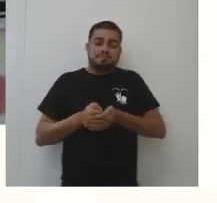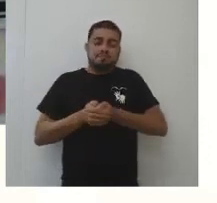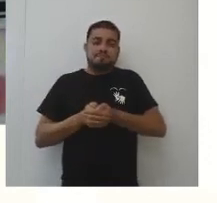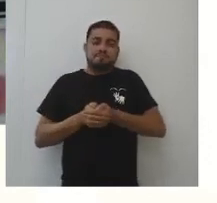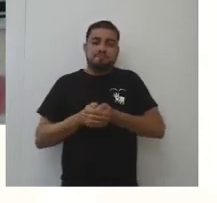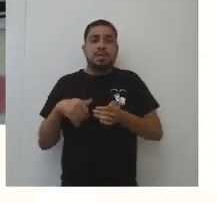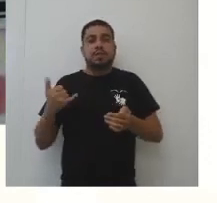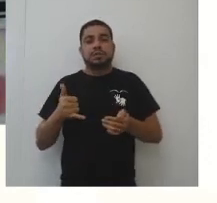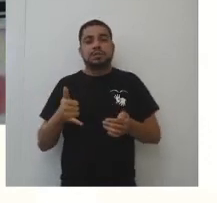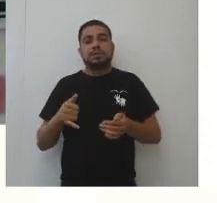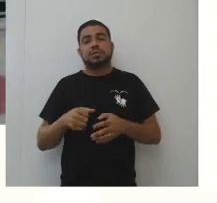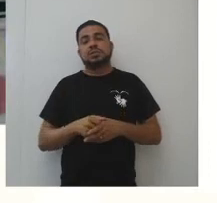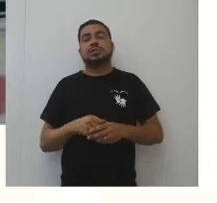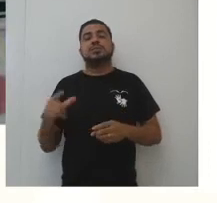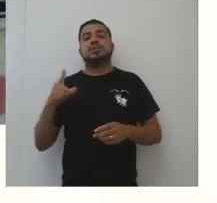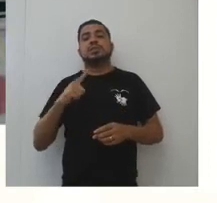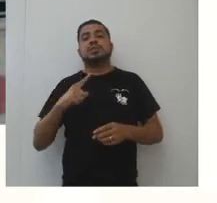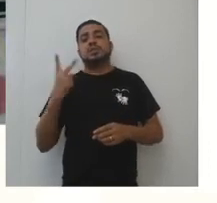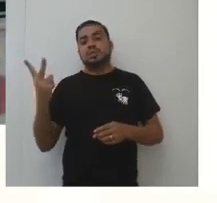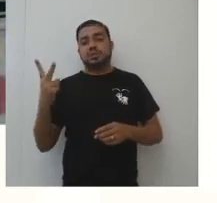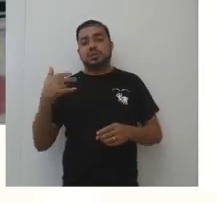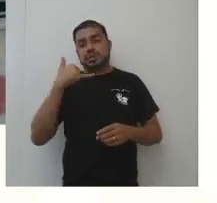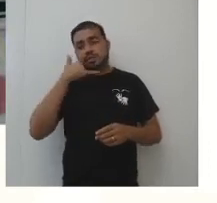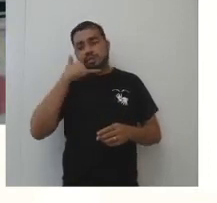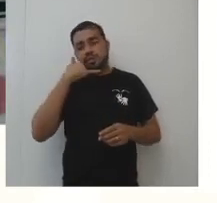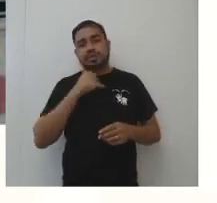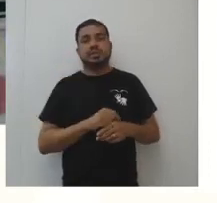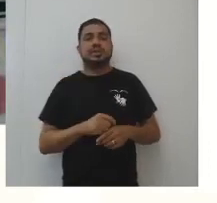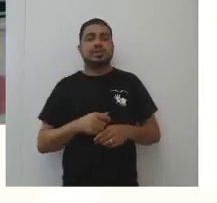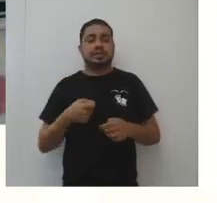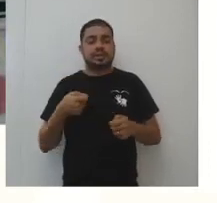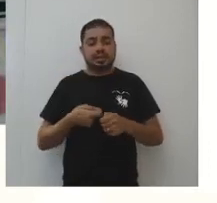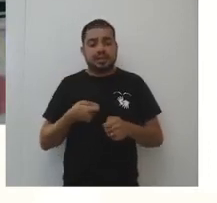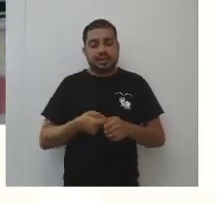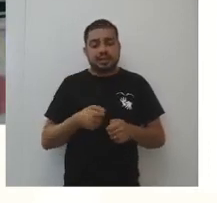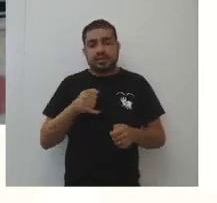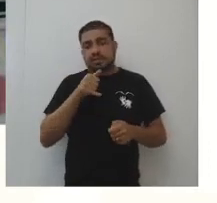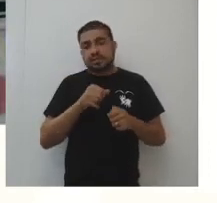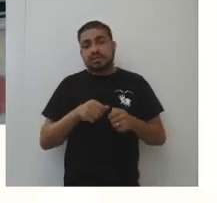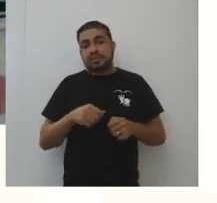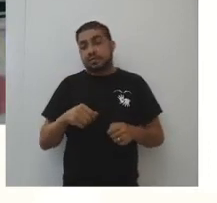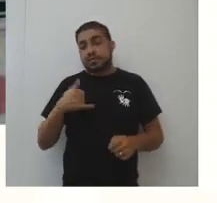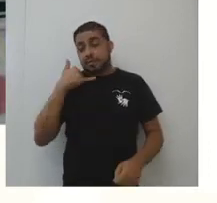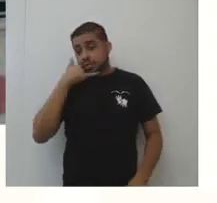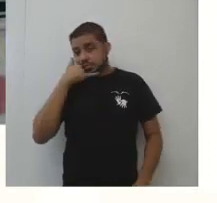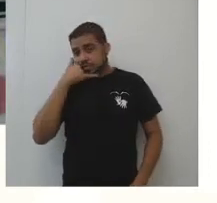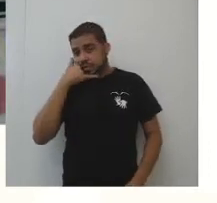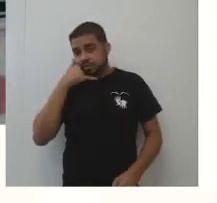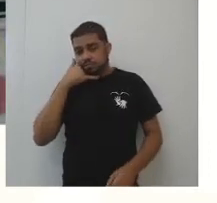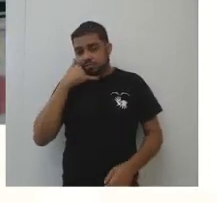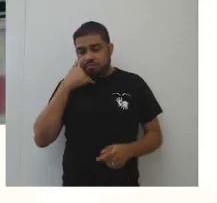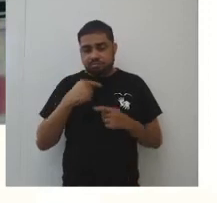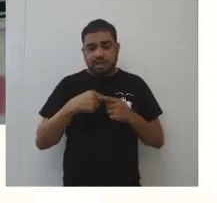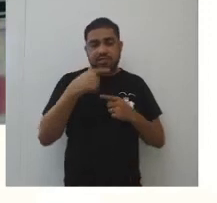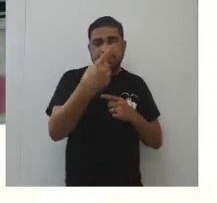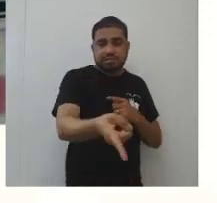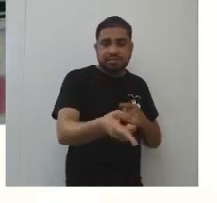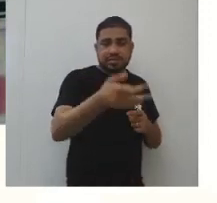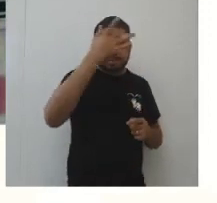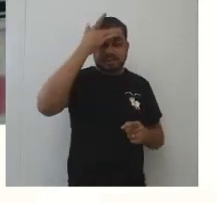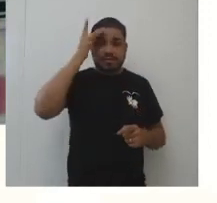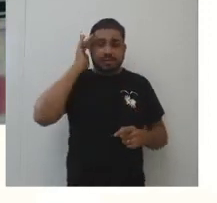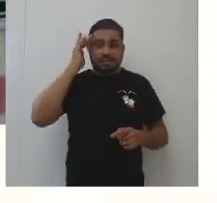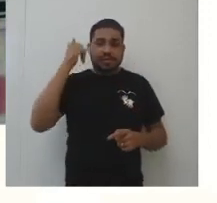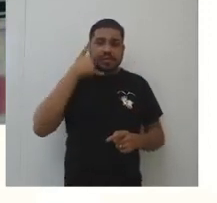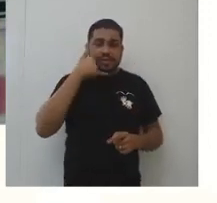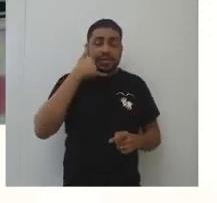eletrostática. Você tem dois celulares, você vai tentar fazer uma ligação do seu celular para o celular de outra